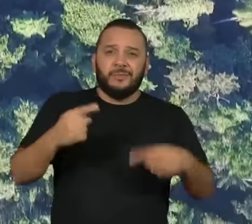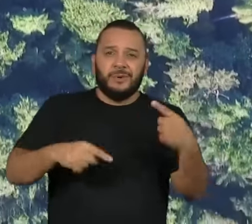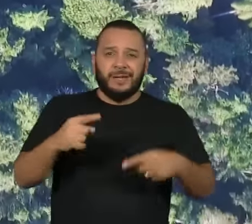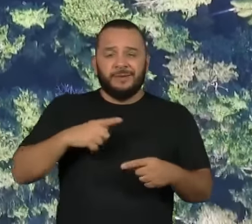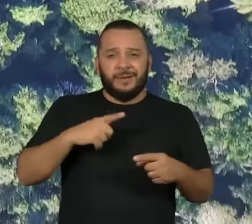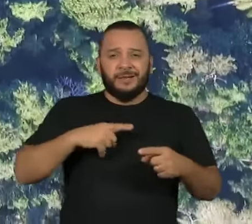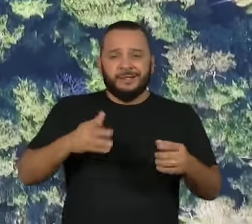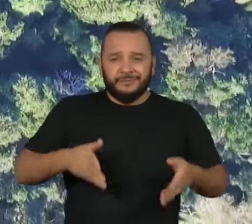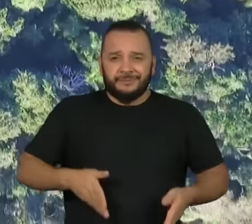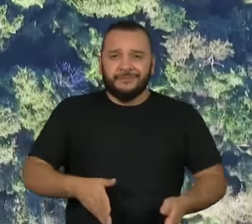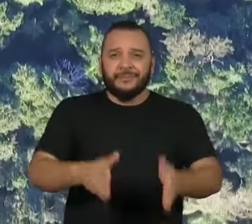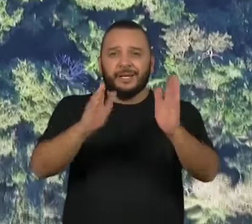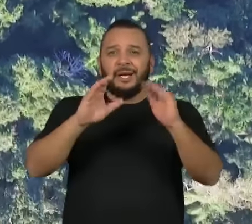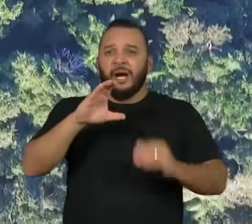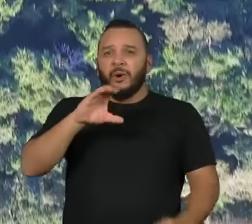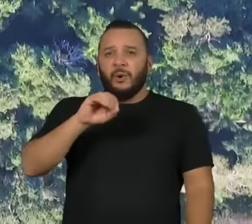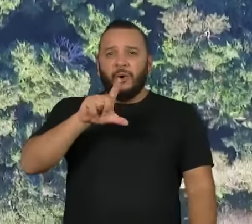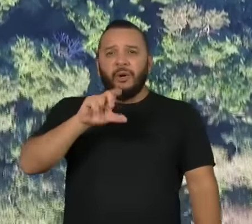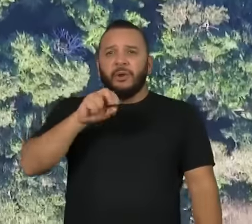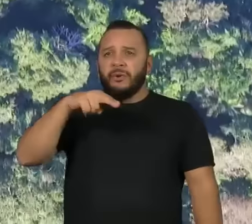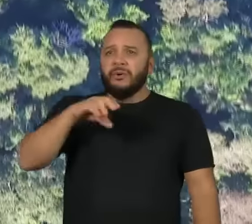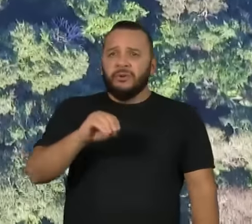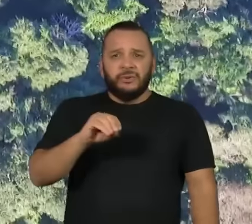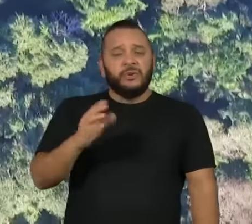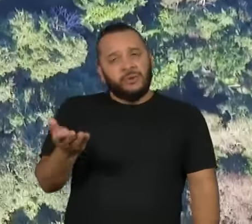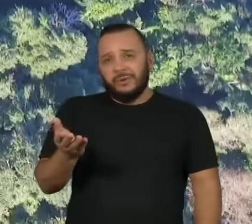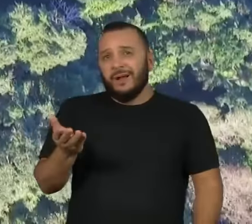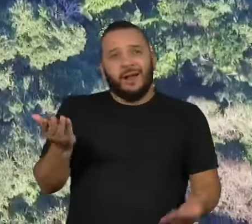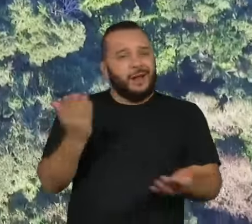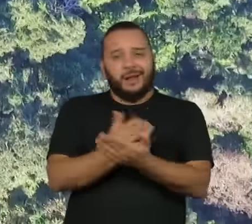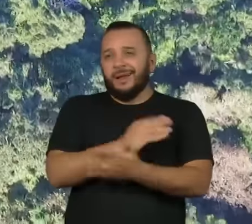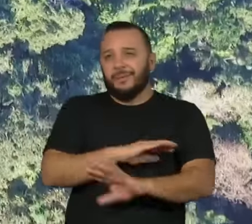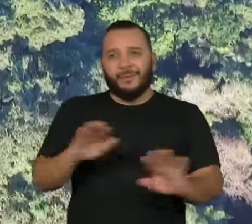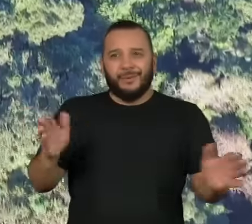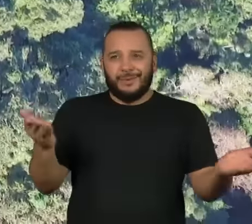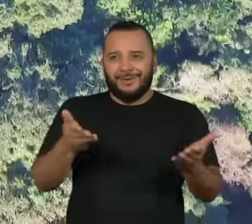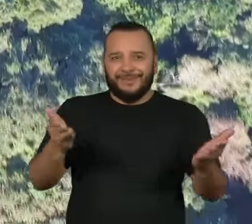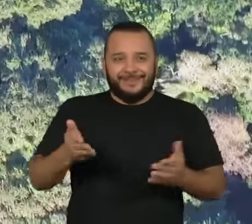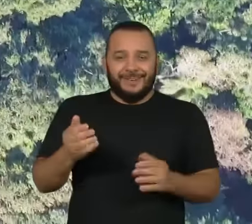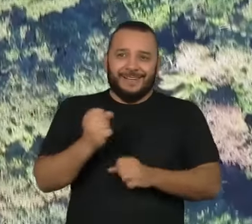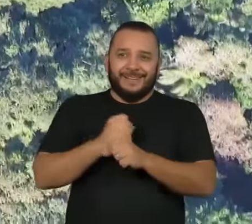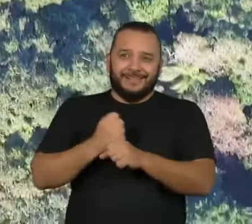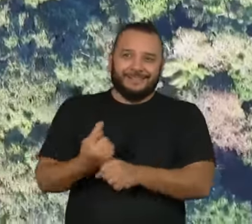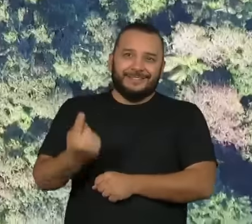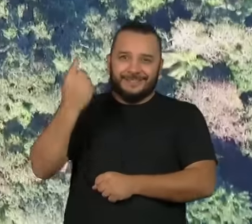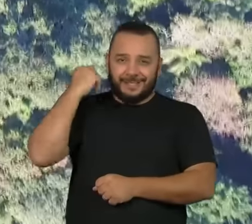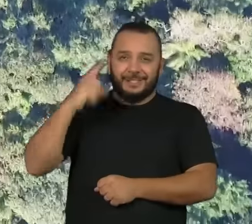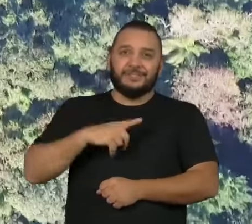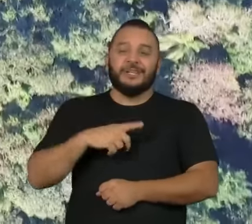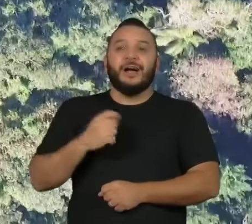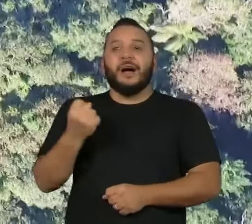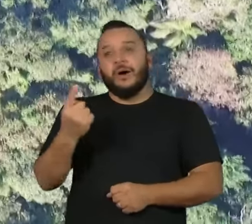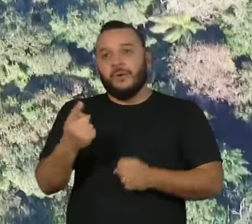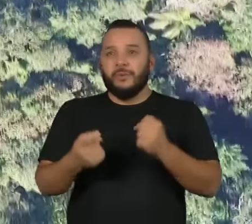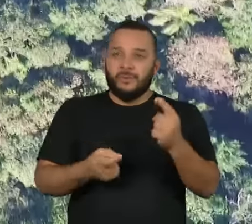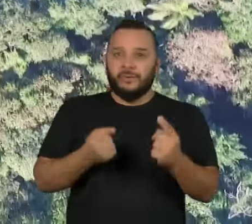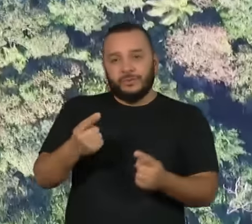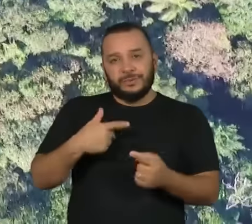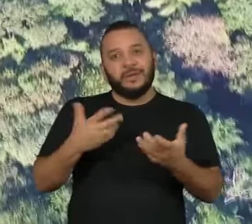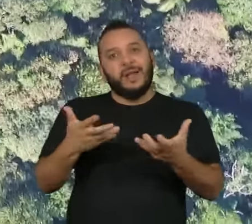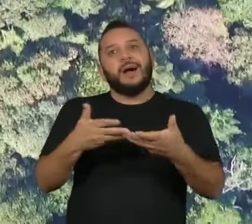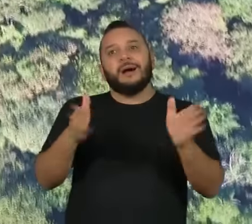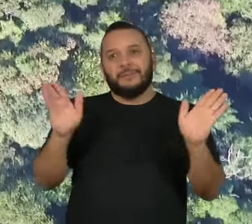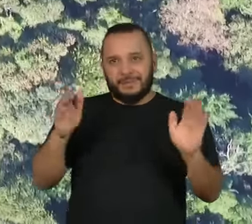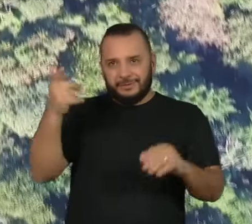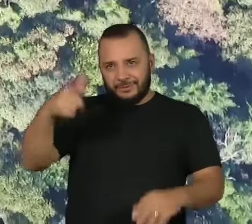do Colono, da qual felizmente não se vê vestígios. Até alguns anos atrás, alguns ainda falavam em